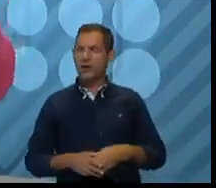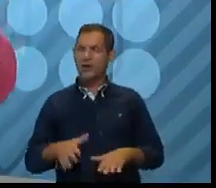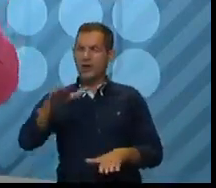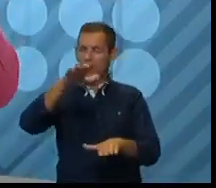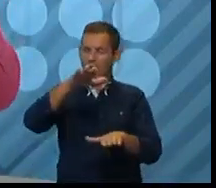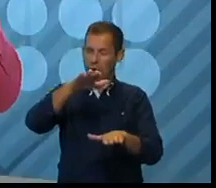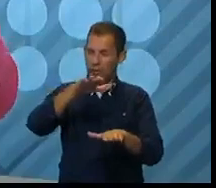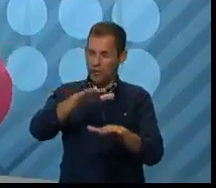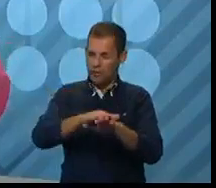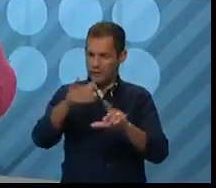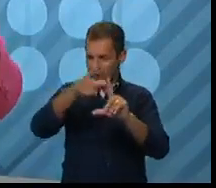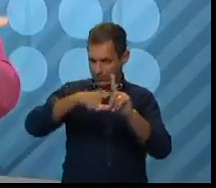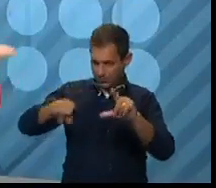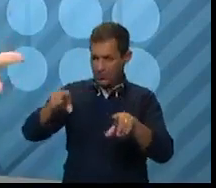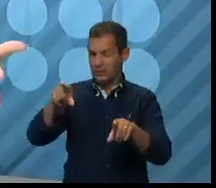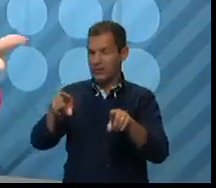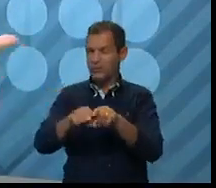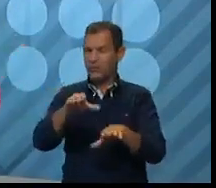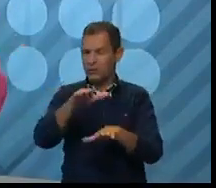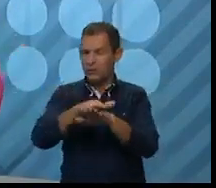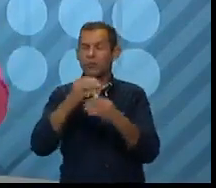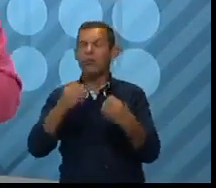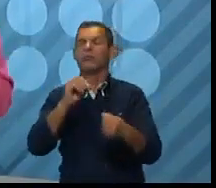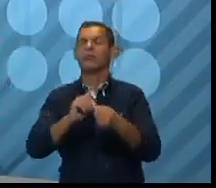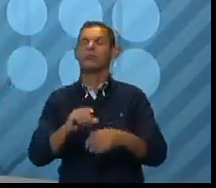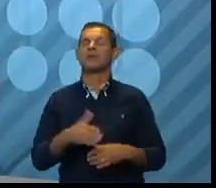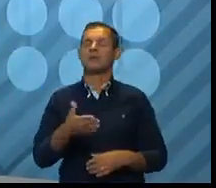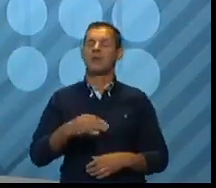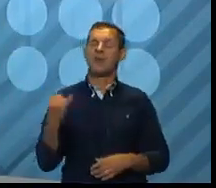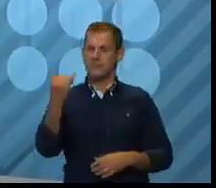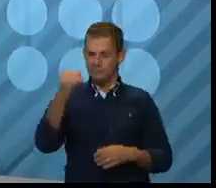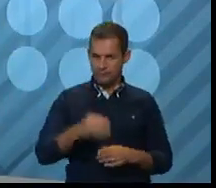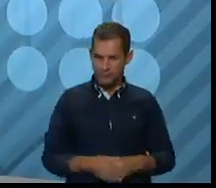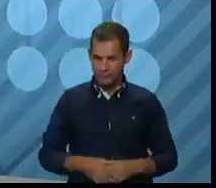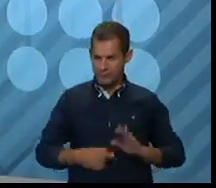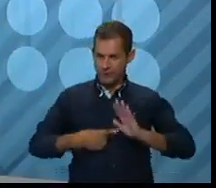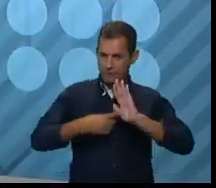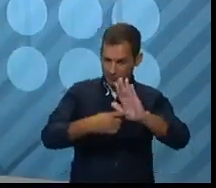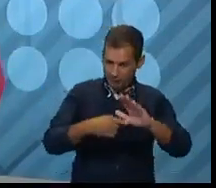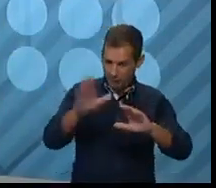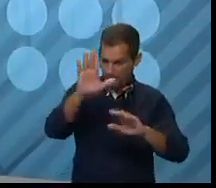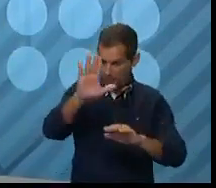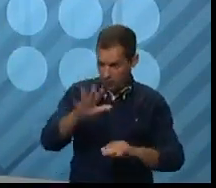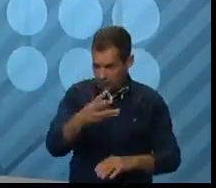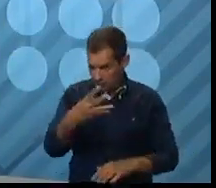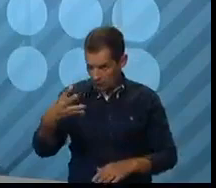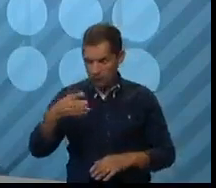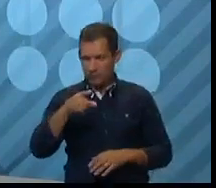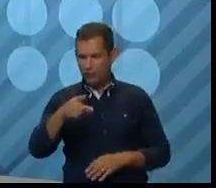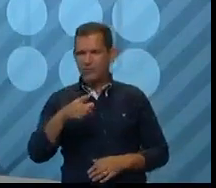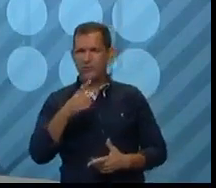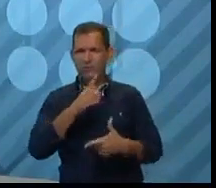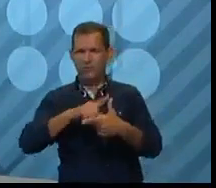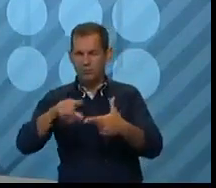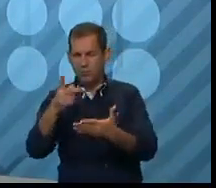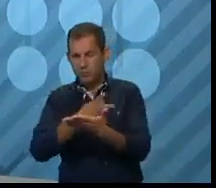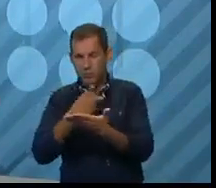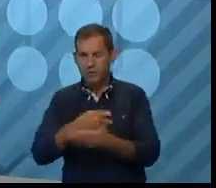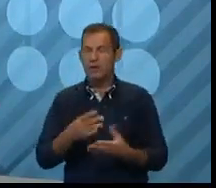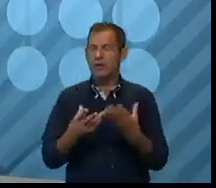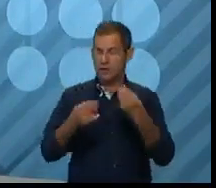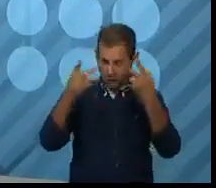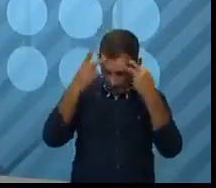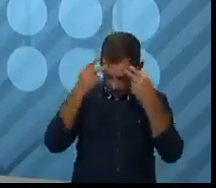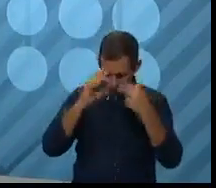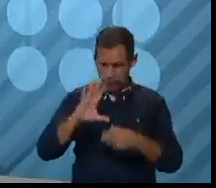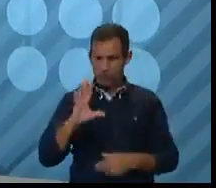da curva e uma parte abaixo. Como que eu faço? Por isso, a importância da representação gráfica. Para você não cair nesse erro que é muito